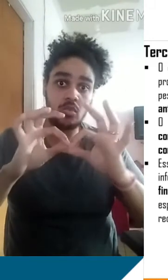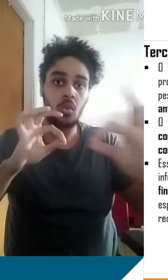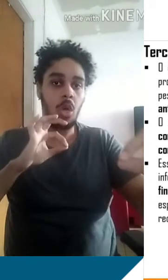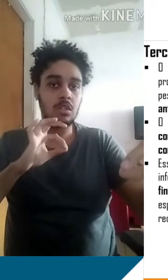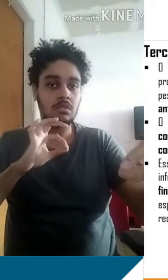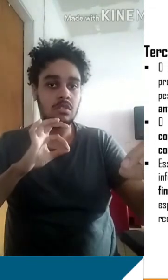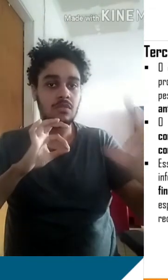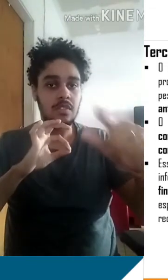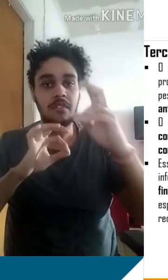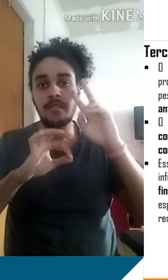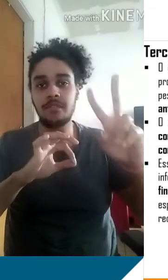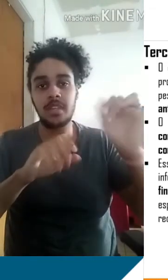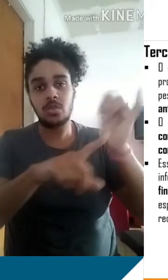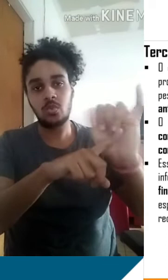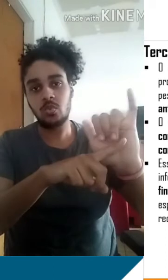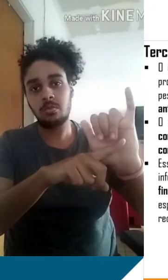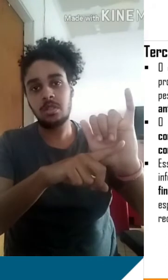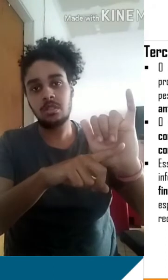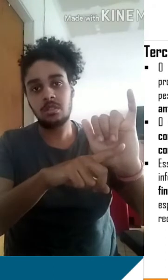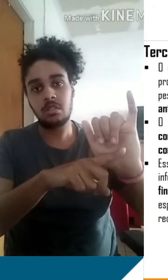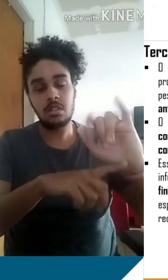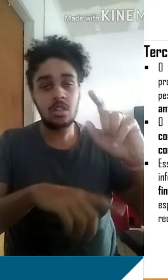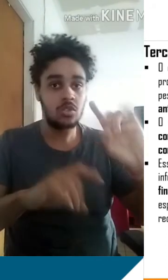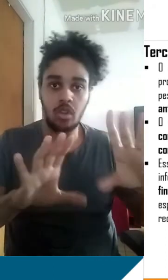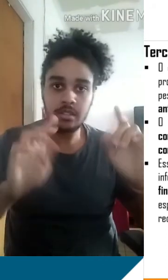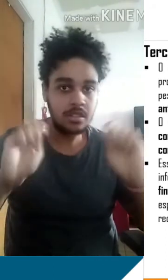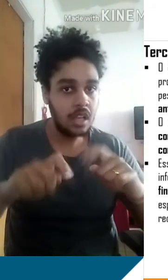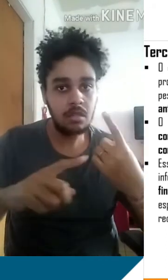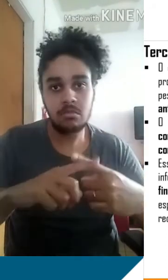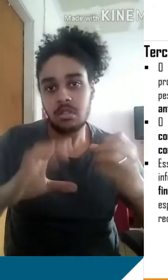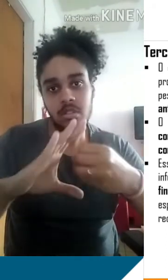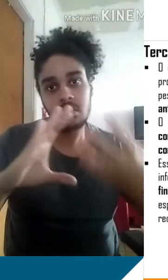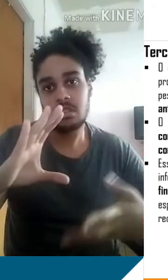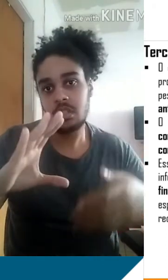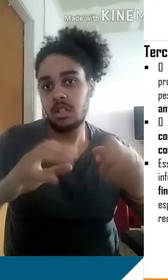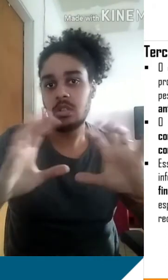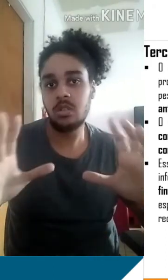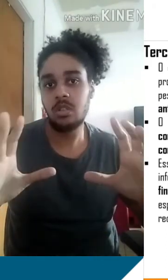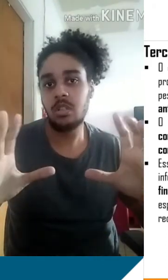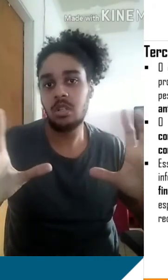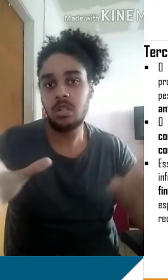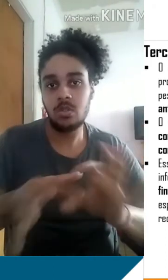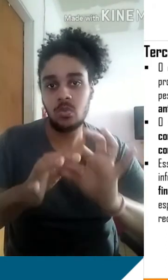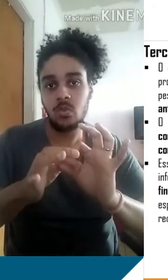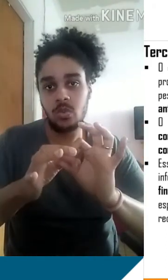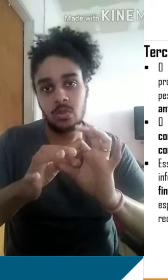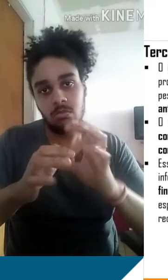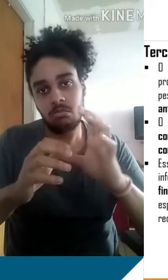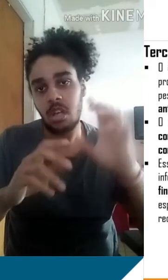características associadas a esse momento histórico. É uma possibilidade de conectividade que jamais foi vista na história da